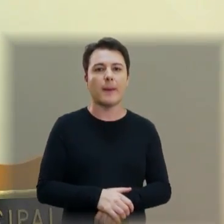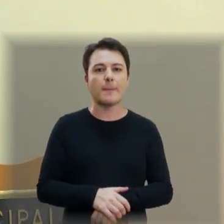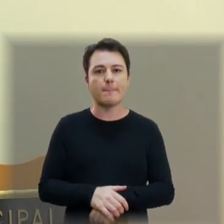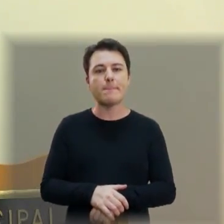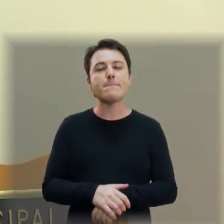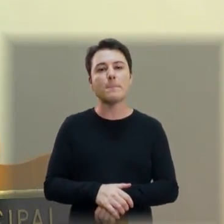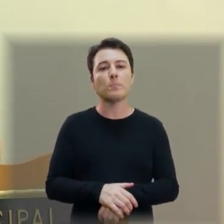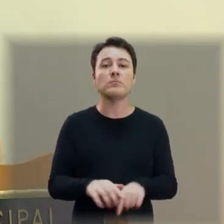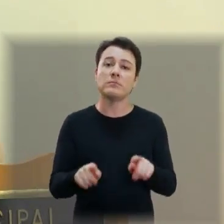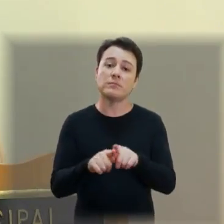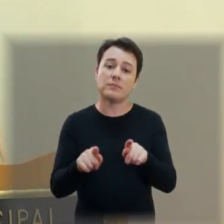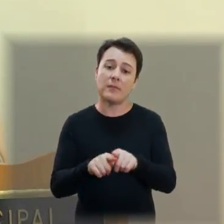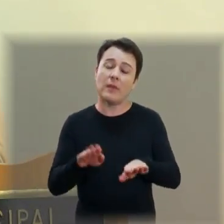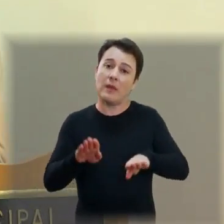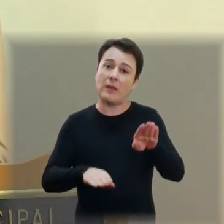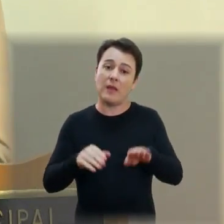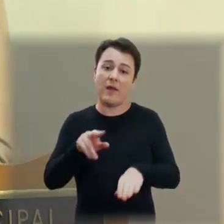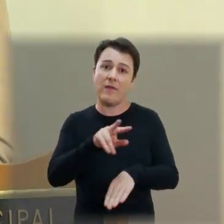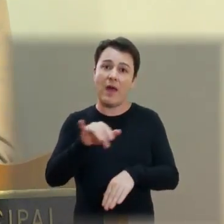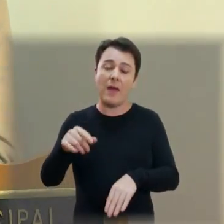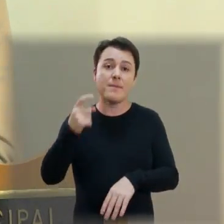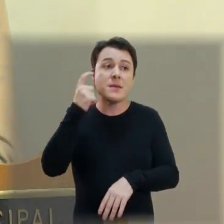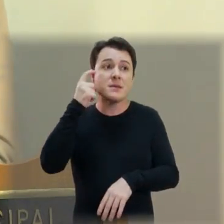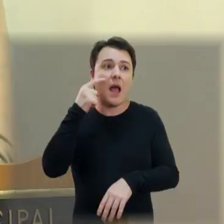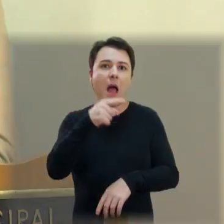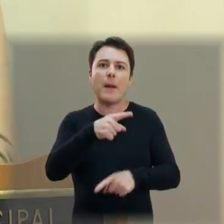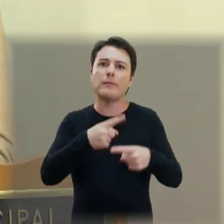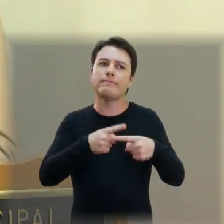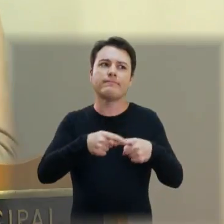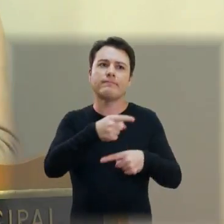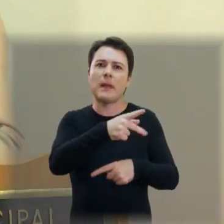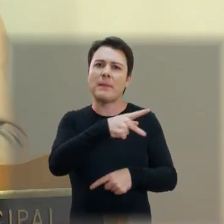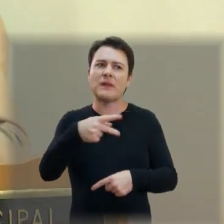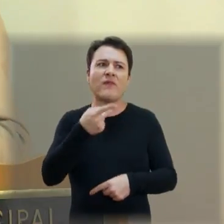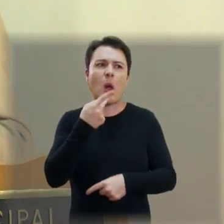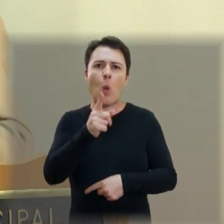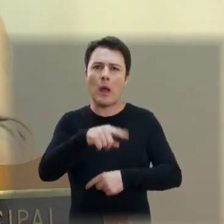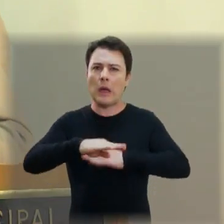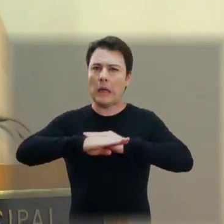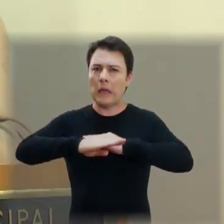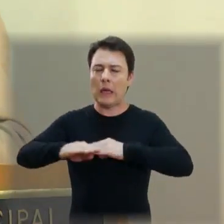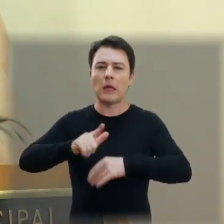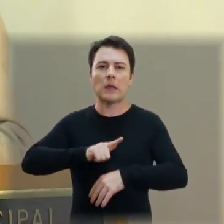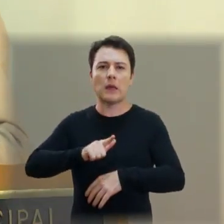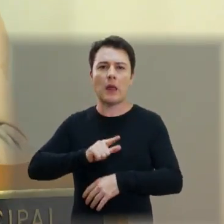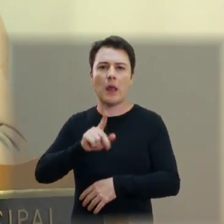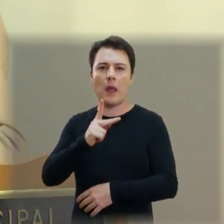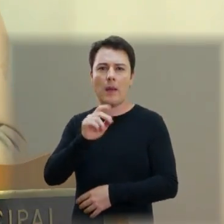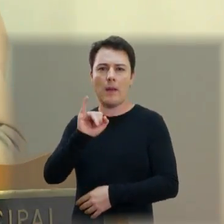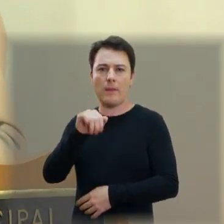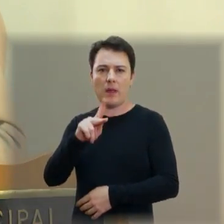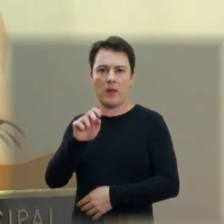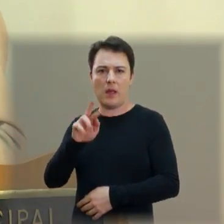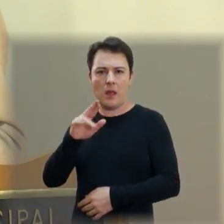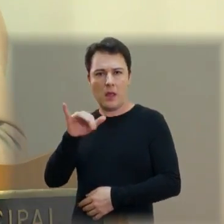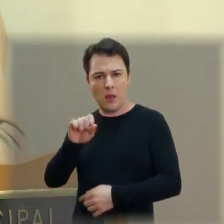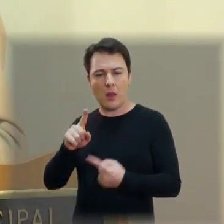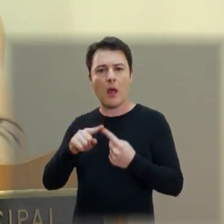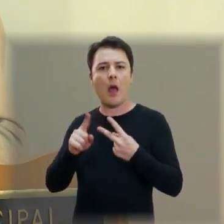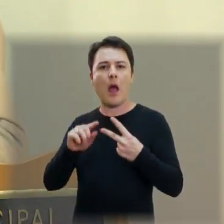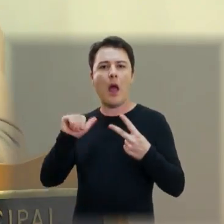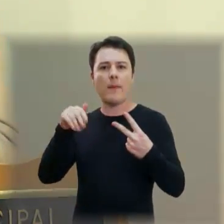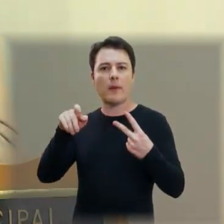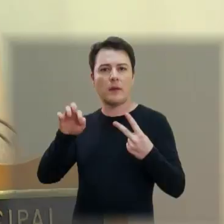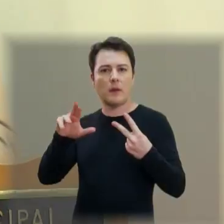eu quero parabenizar também, né, esse asfalto aí que o senhor falou aqui, presidente. Jardim Pinheiro, Jardim América, Jardim Cruzeiro